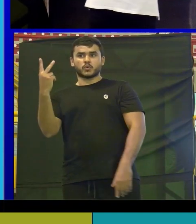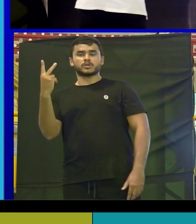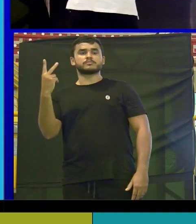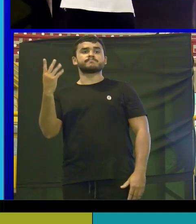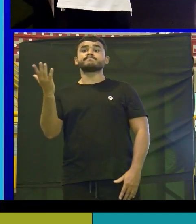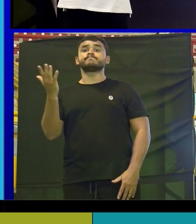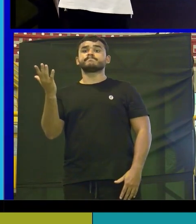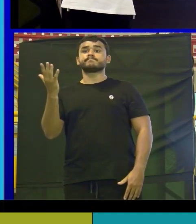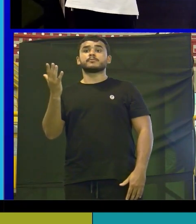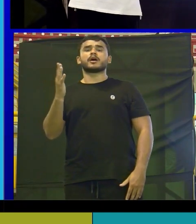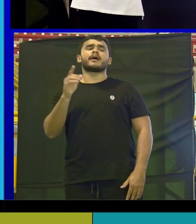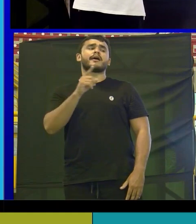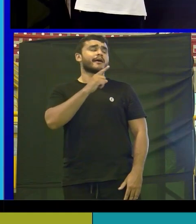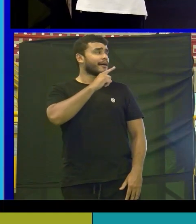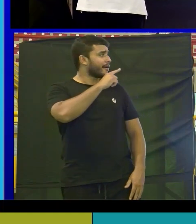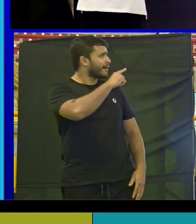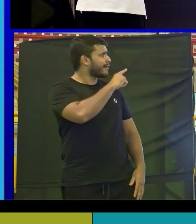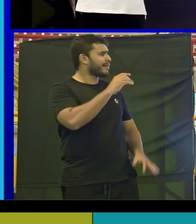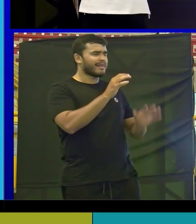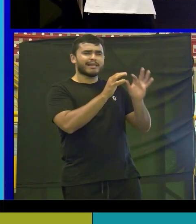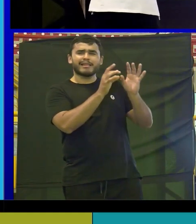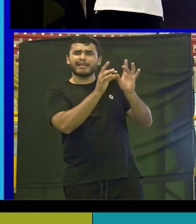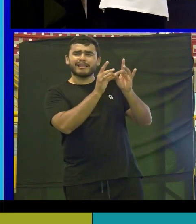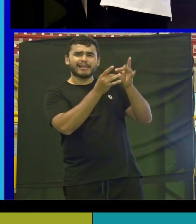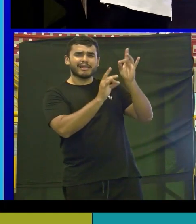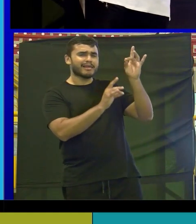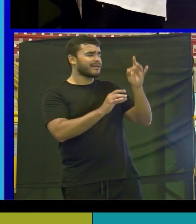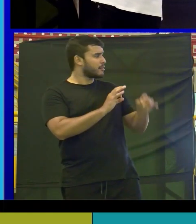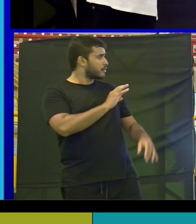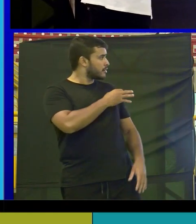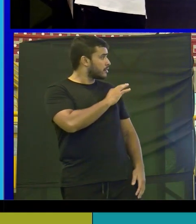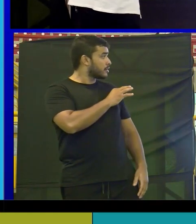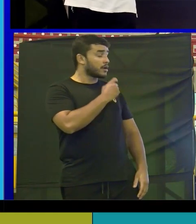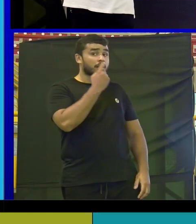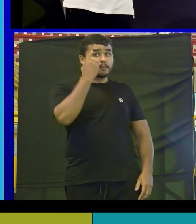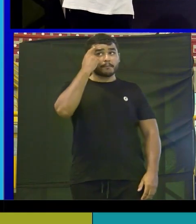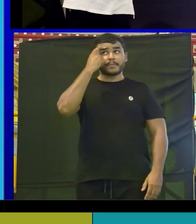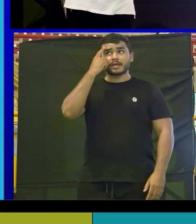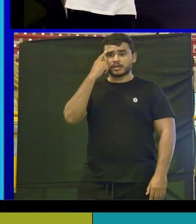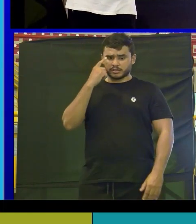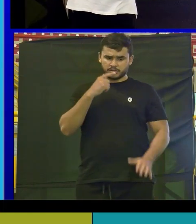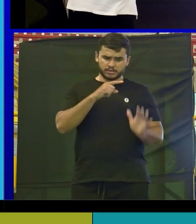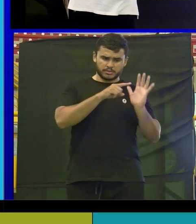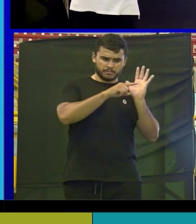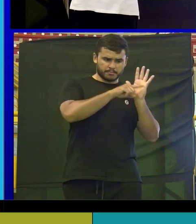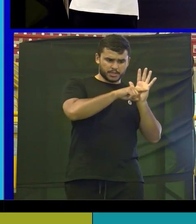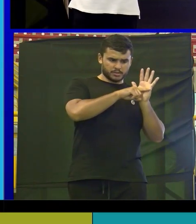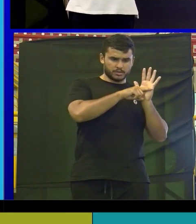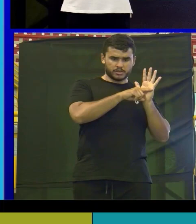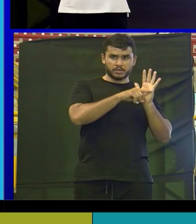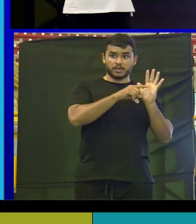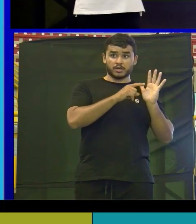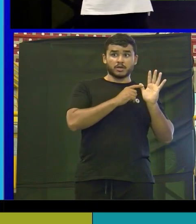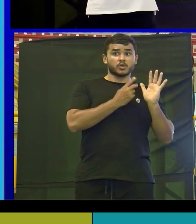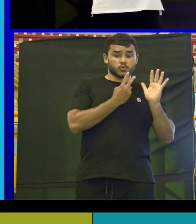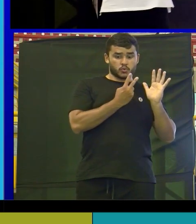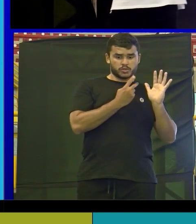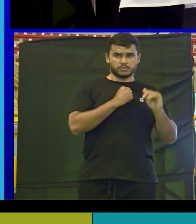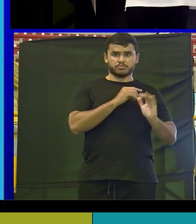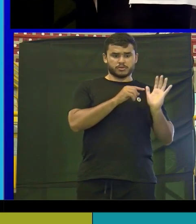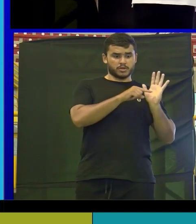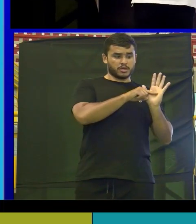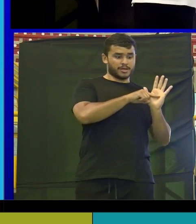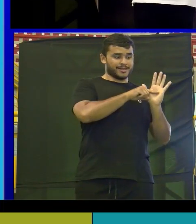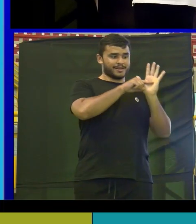gente aprender da forma correta. Essa questão que o número está negativo de um lado e ele passa para